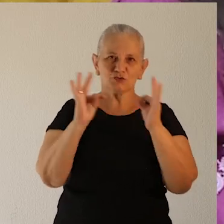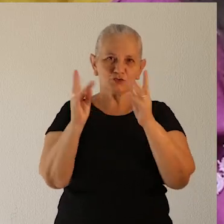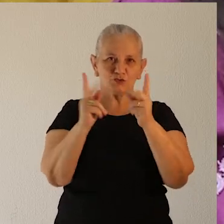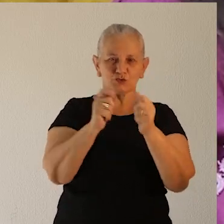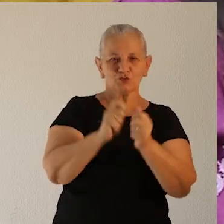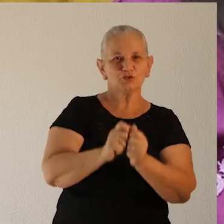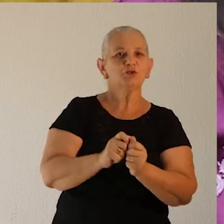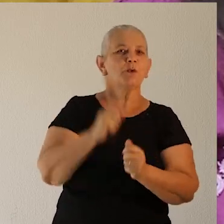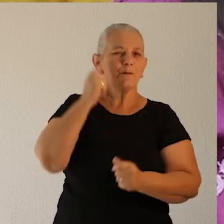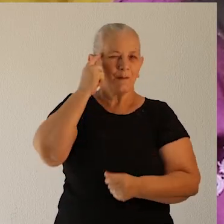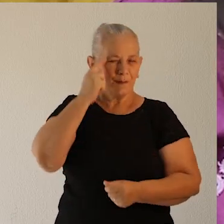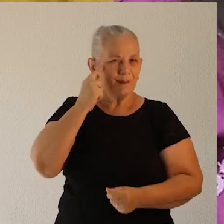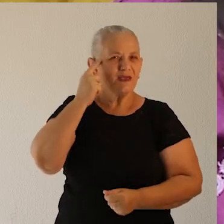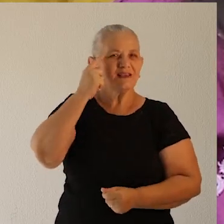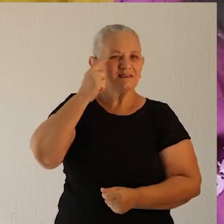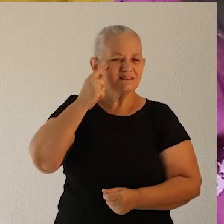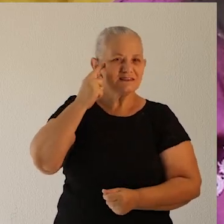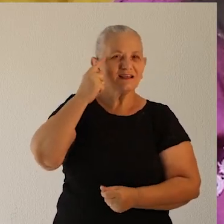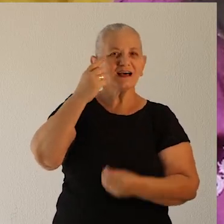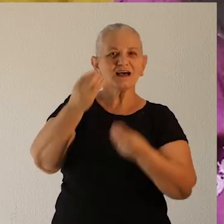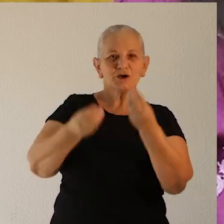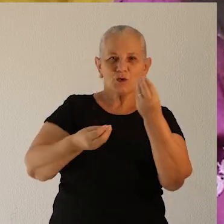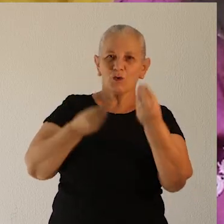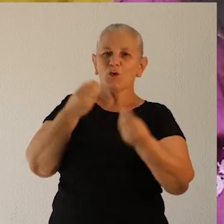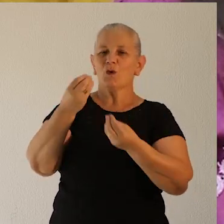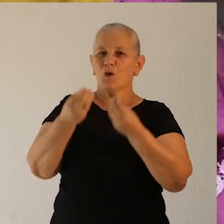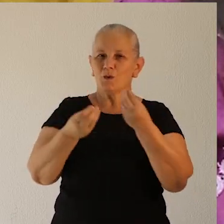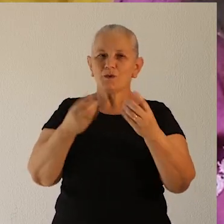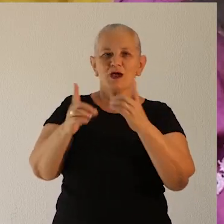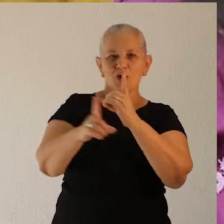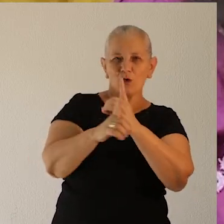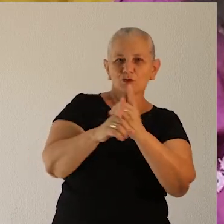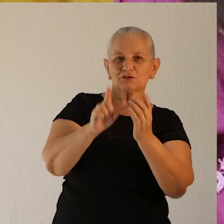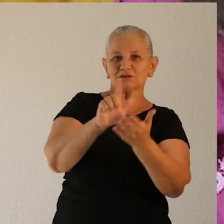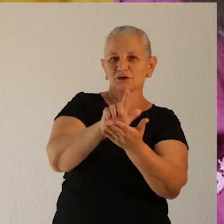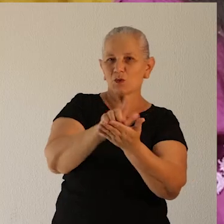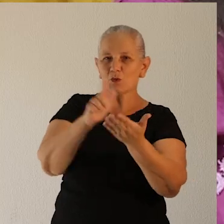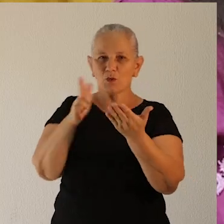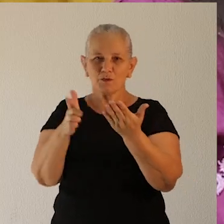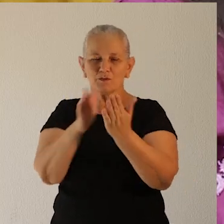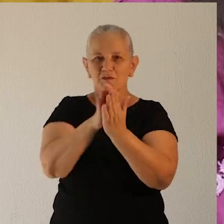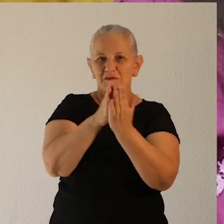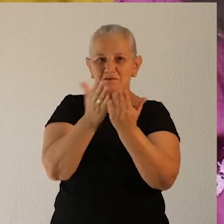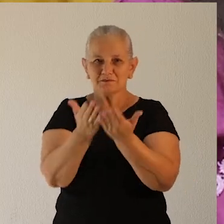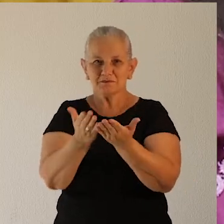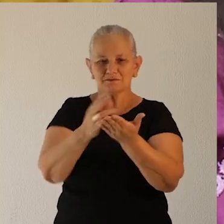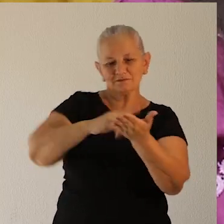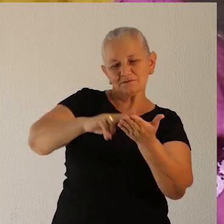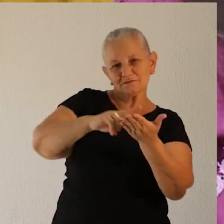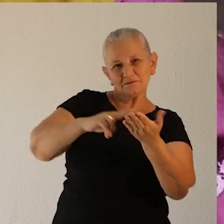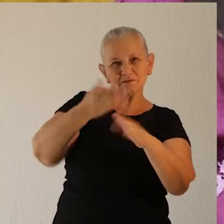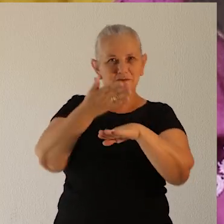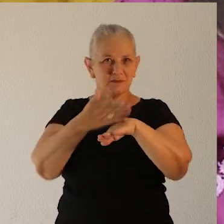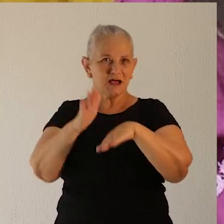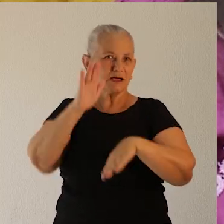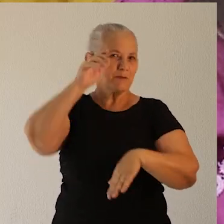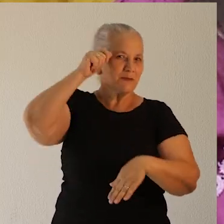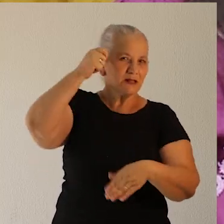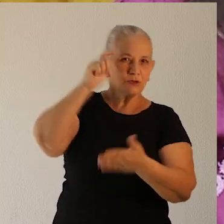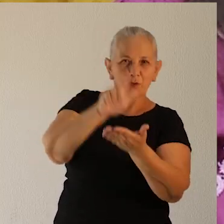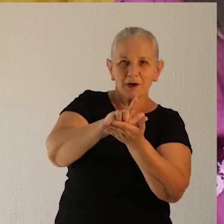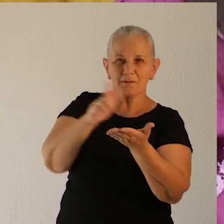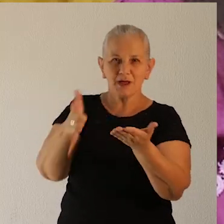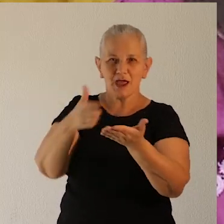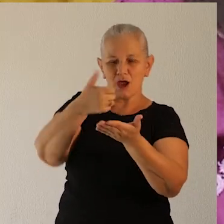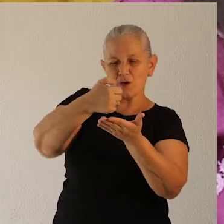esse instinto, eis que encontre o caderno desenhando em branco e preto. Papel e